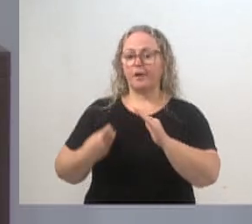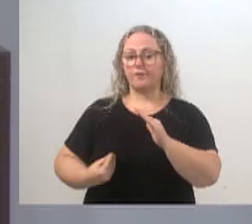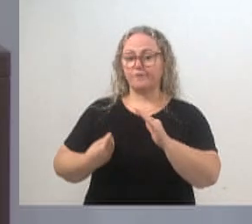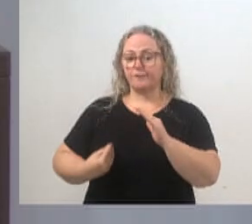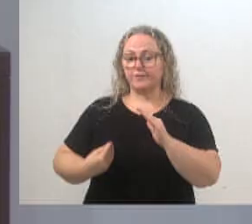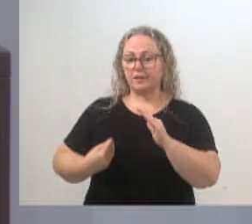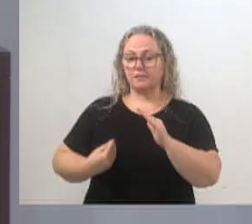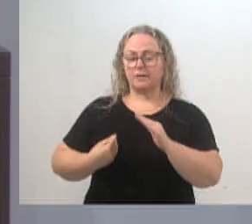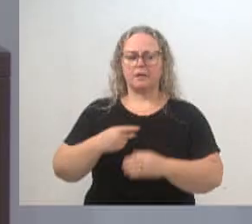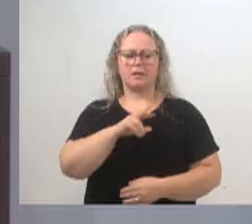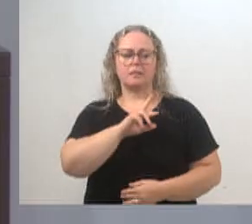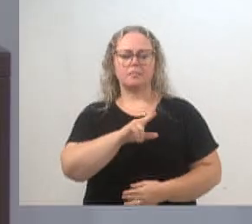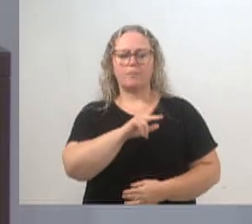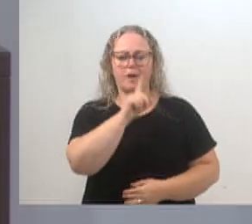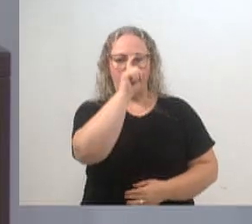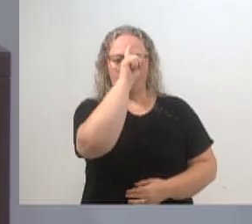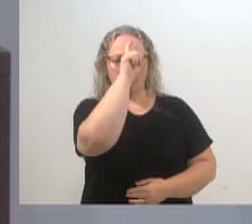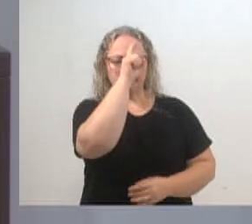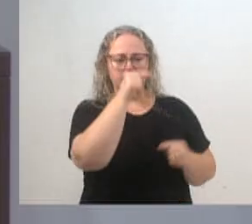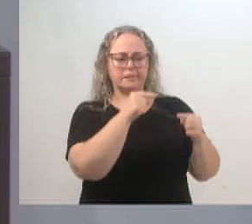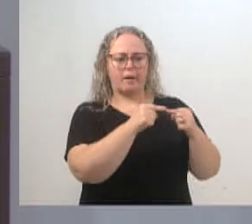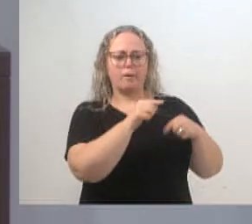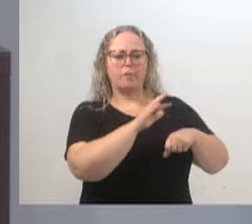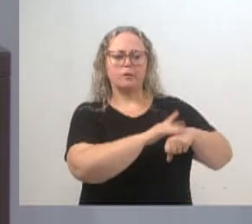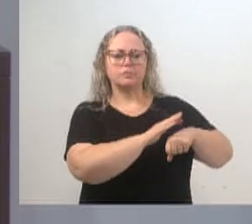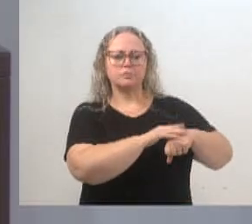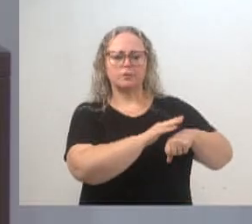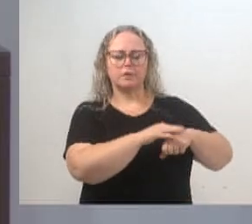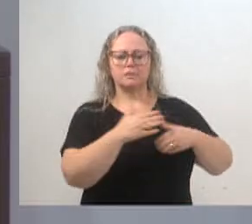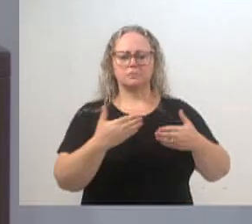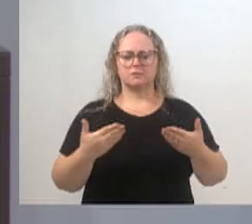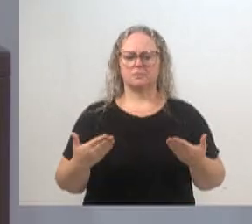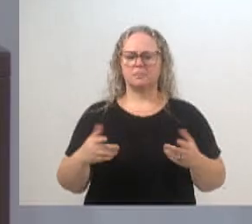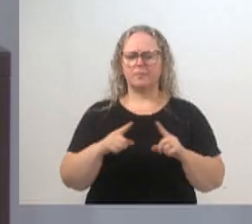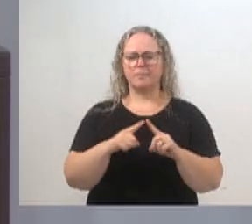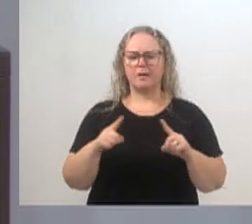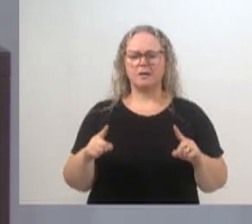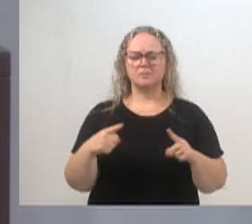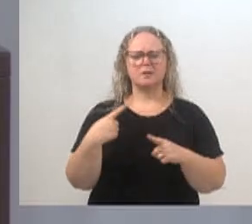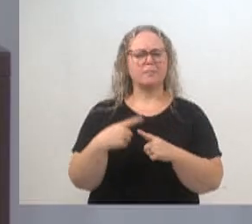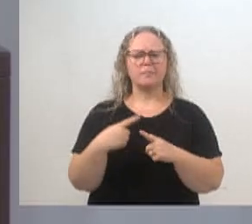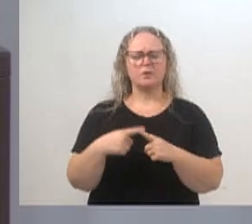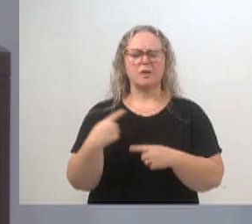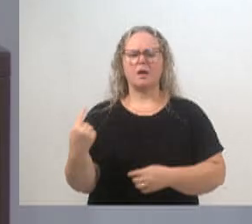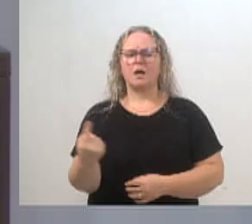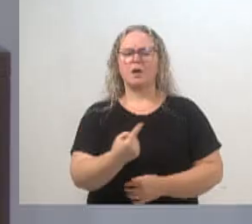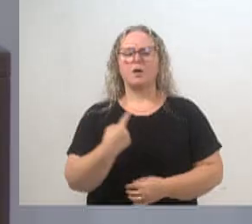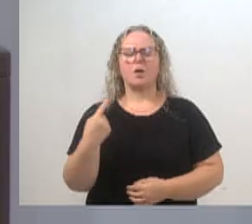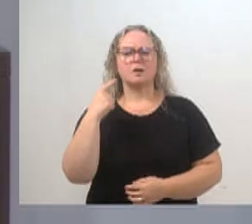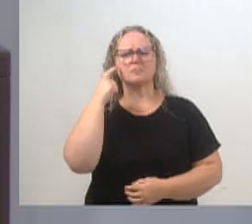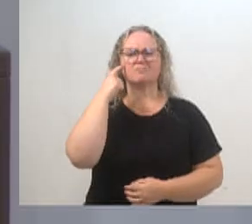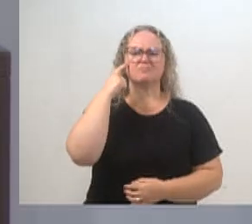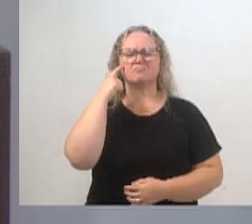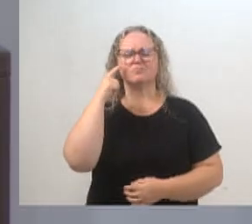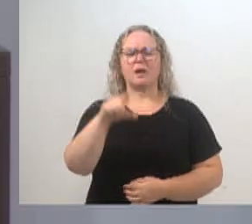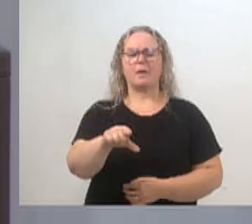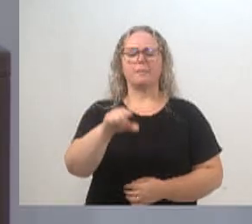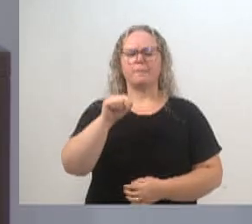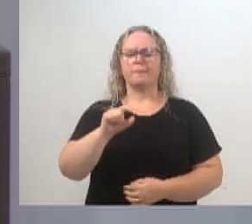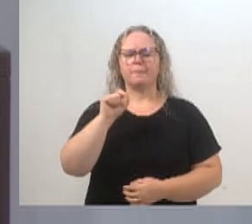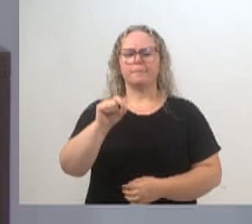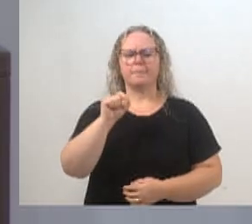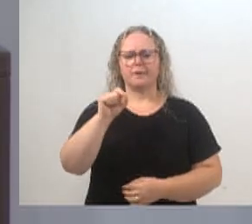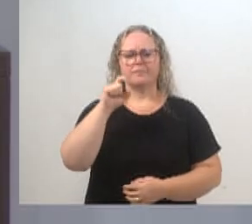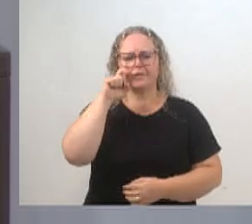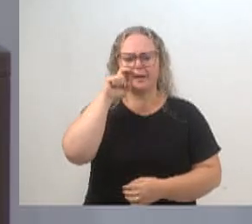Eu quero saber também, senhoras e senhores, do porquê que a gente preferiu dizer que aqui, essa que é a terceira maior cidade do estado de